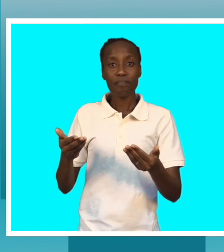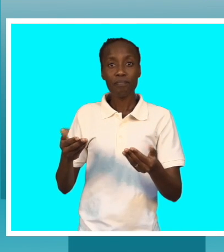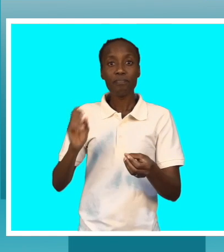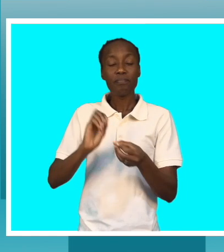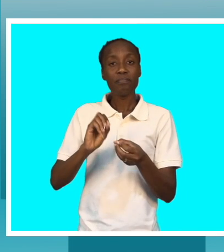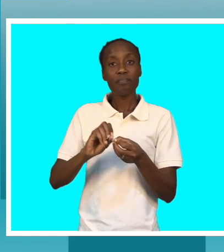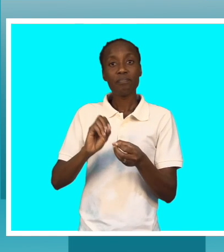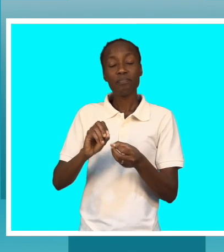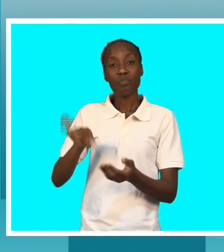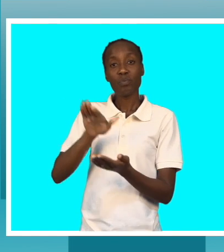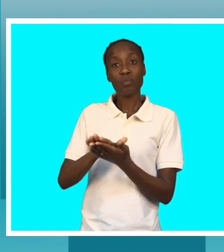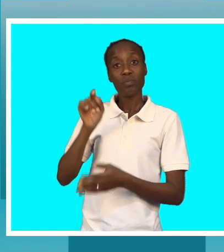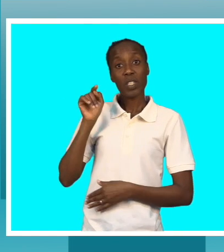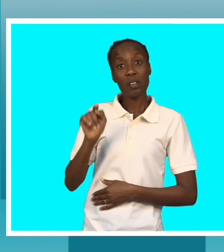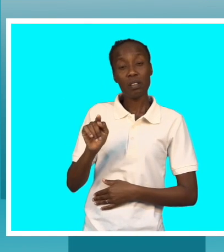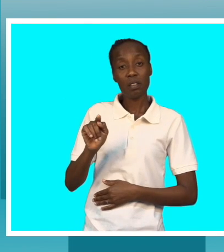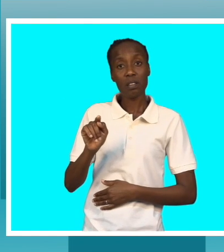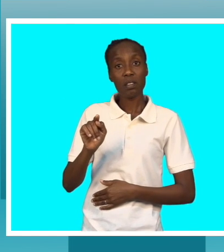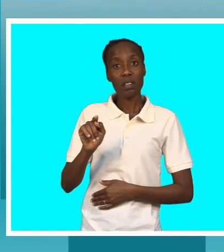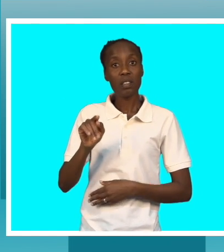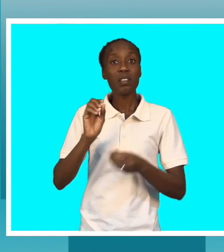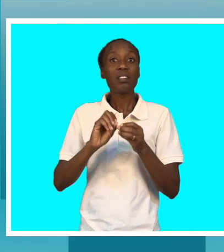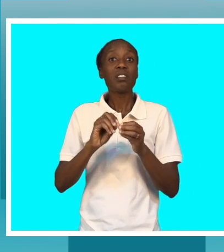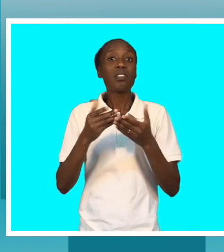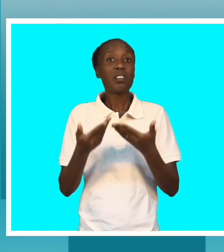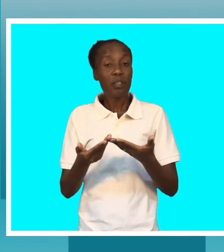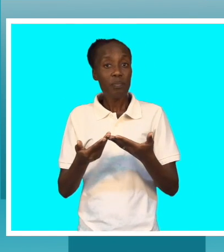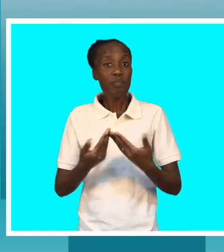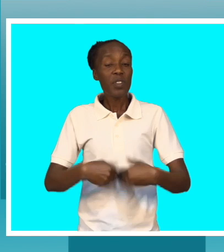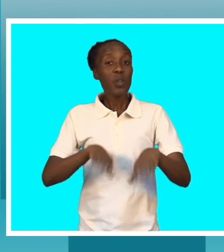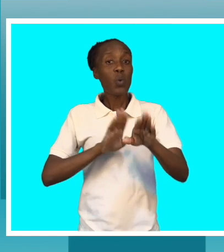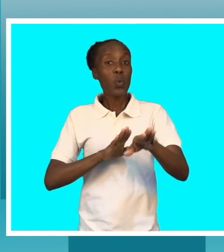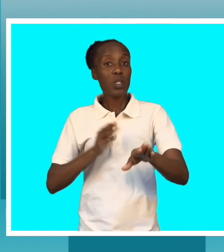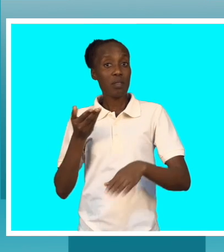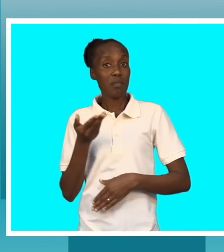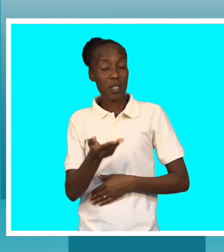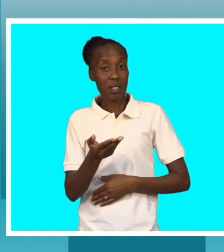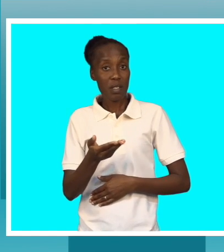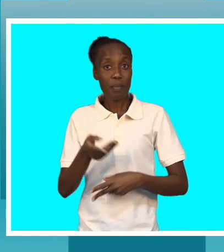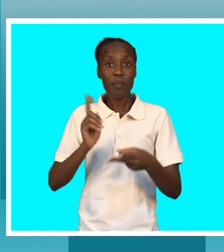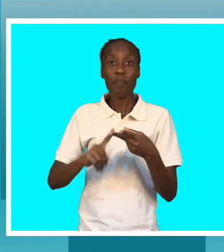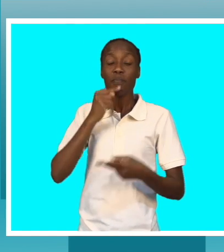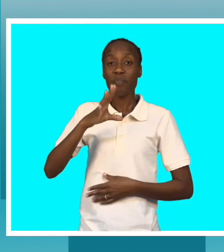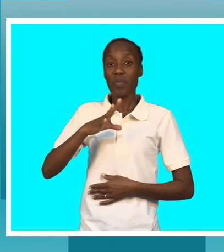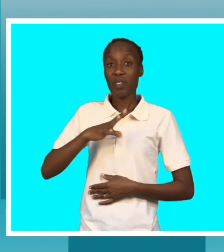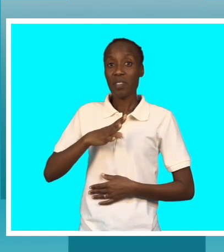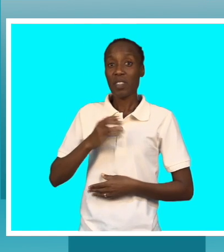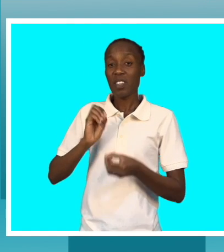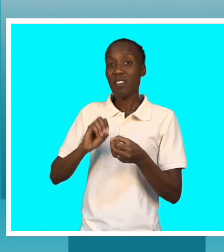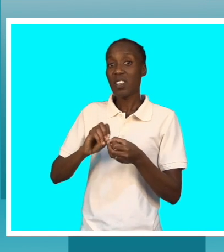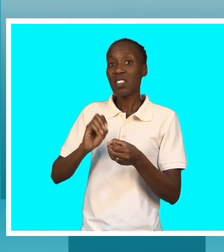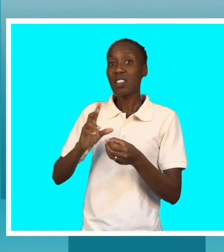aqui, e por causa do quê? Por causa do cozer essa máquina me ajudou. Eu costumo conseguir para comprar o